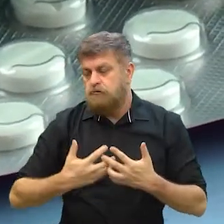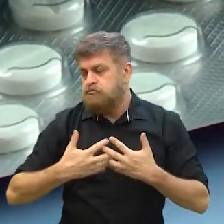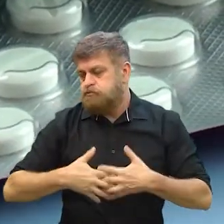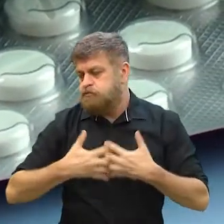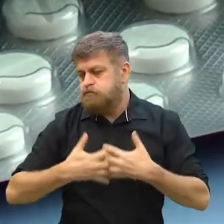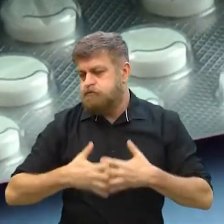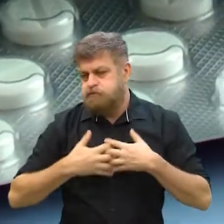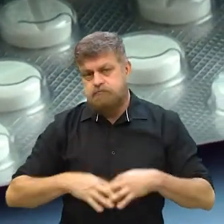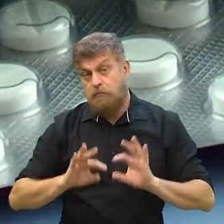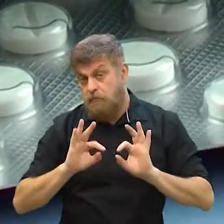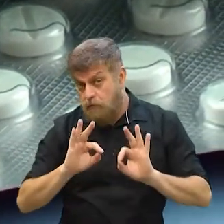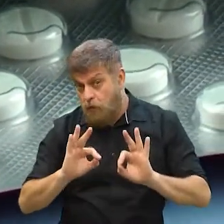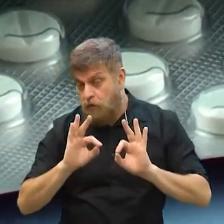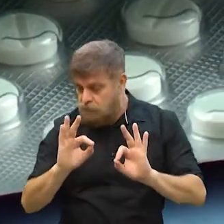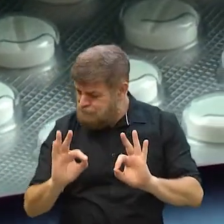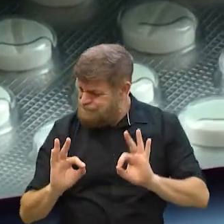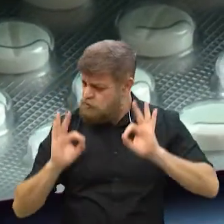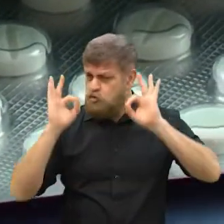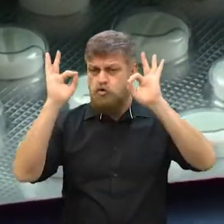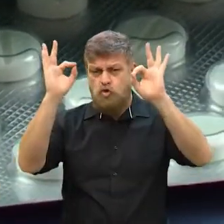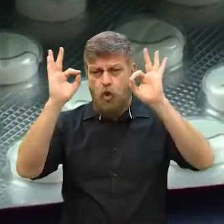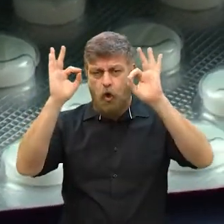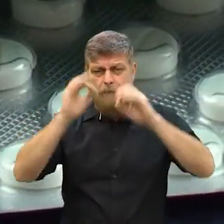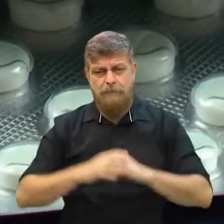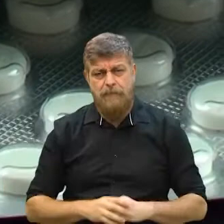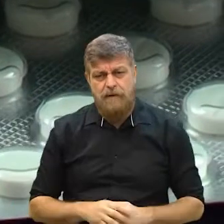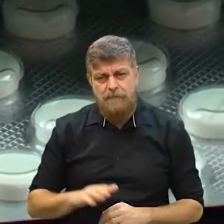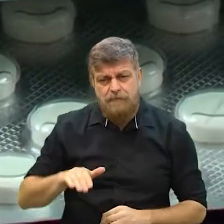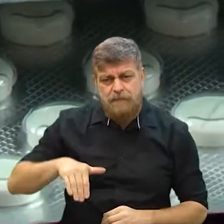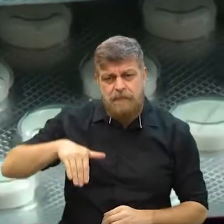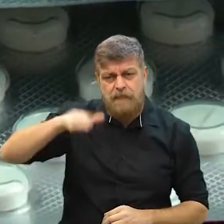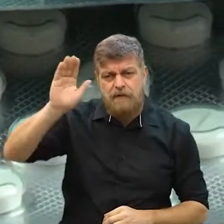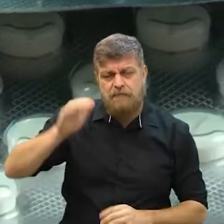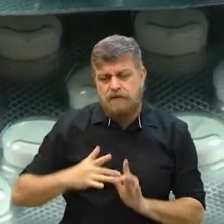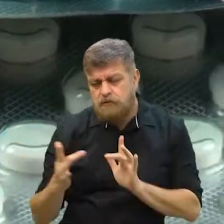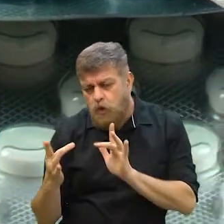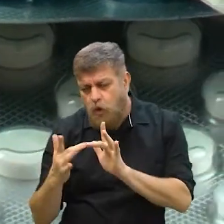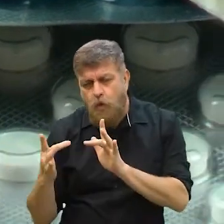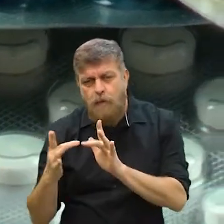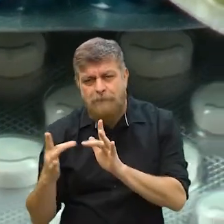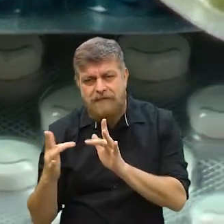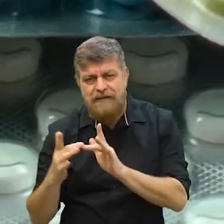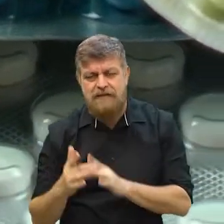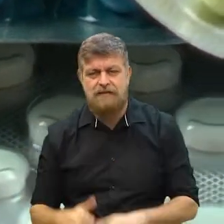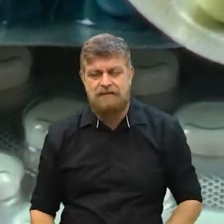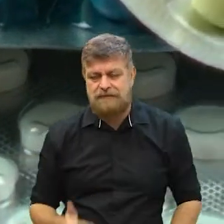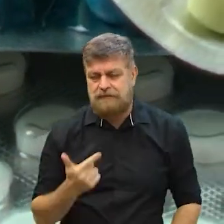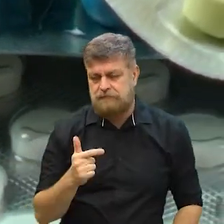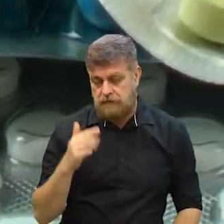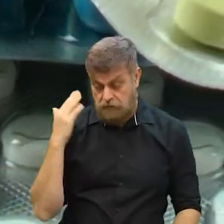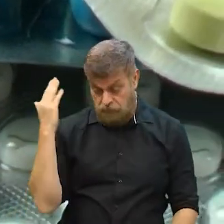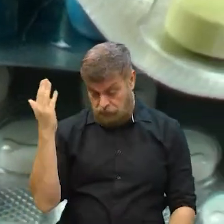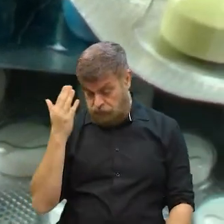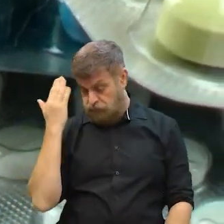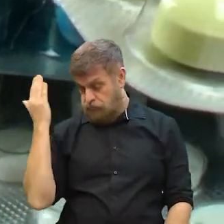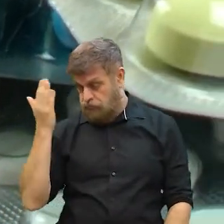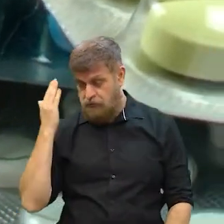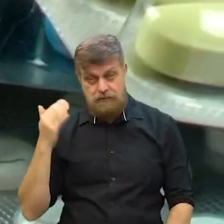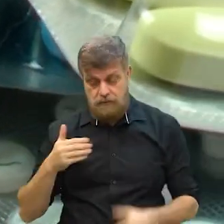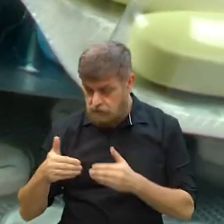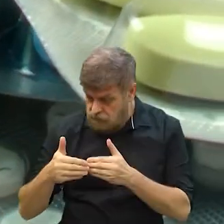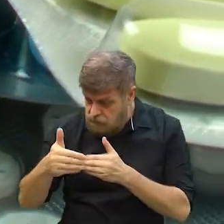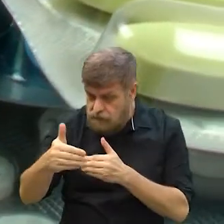muito eficazes e muito mais amigável em termos de tomada